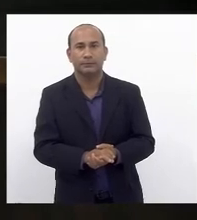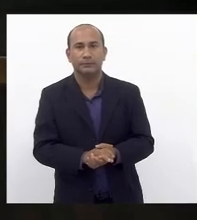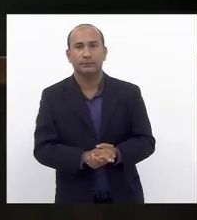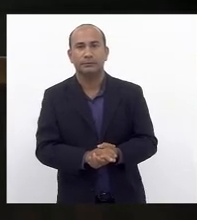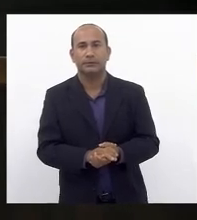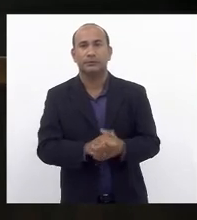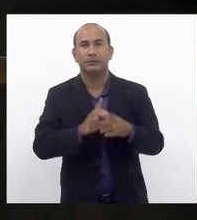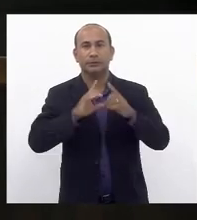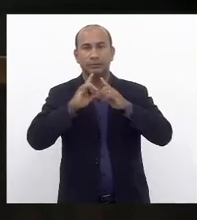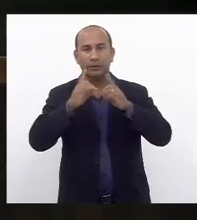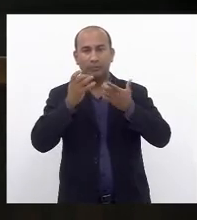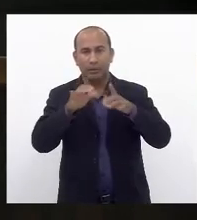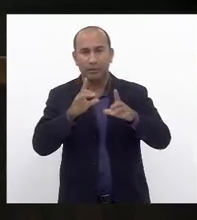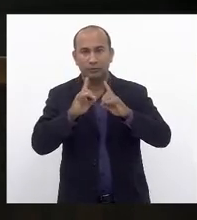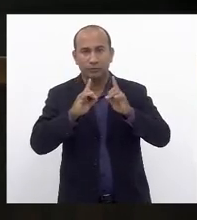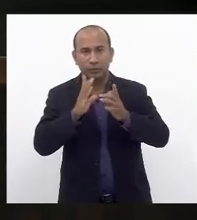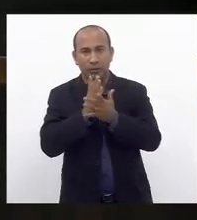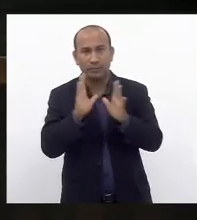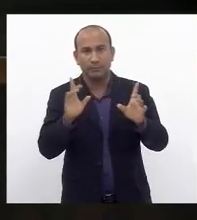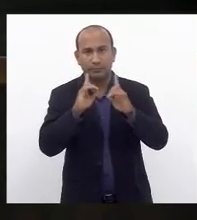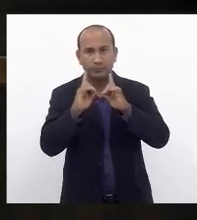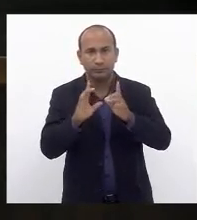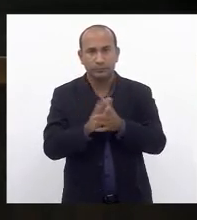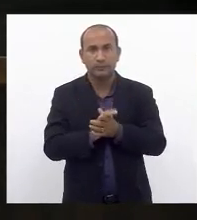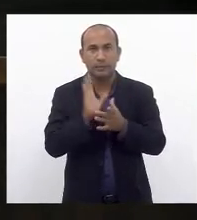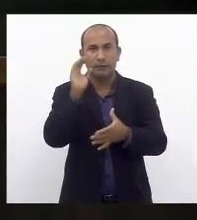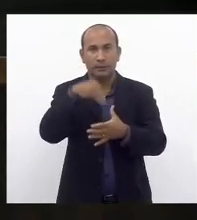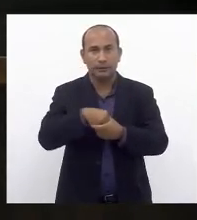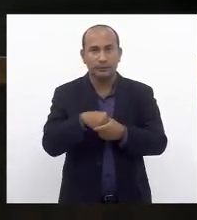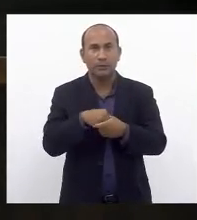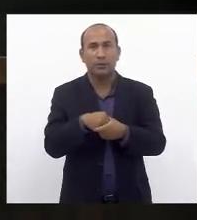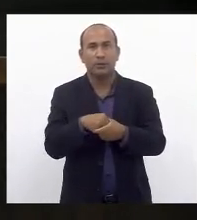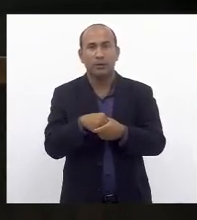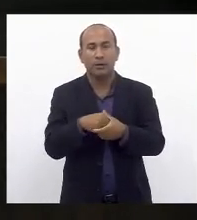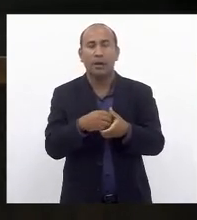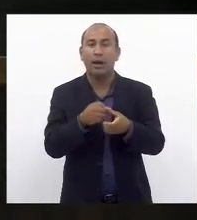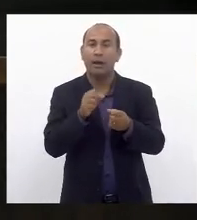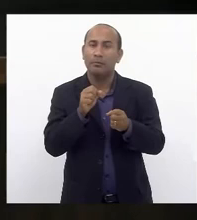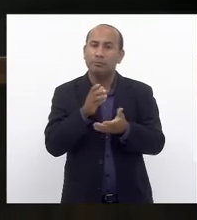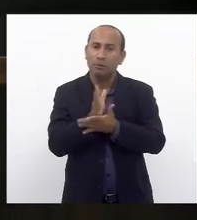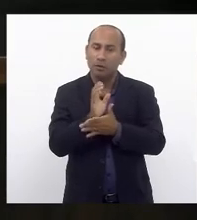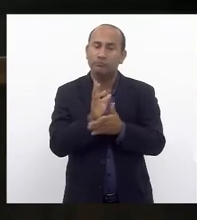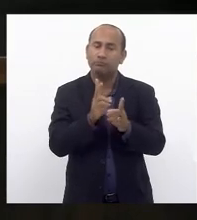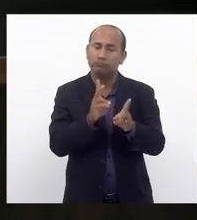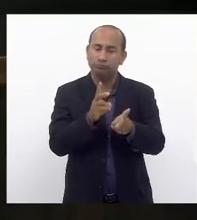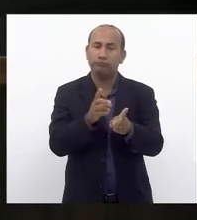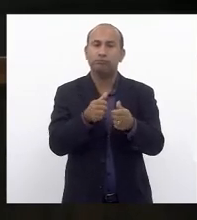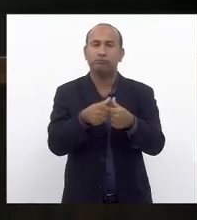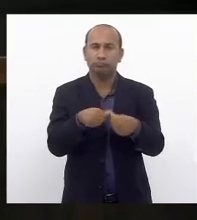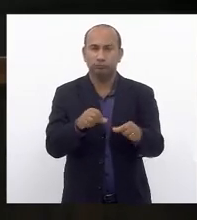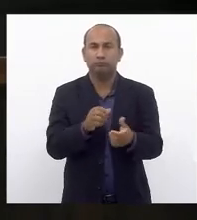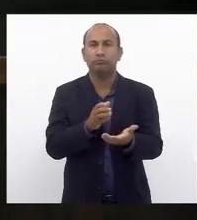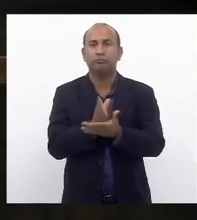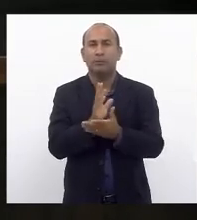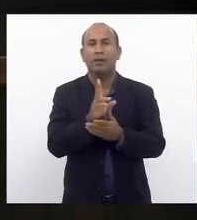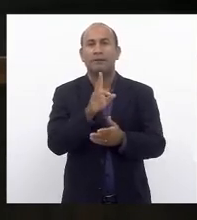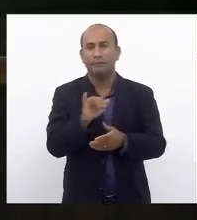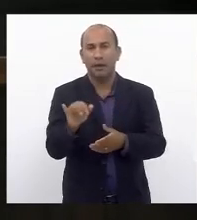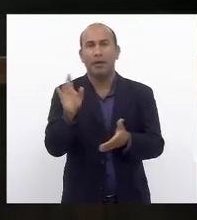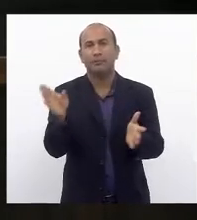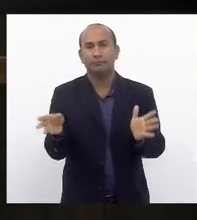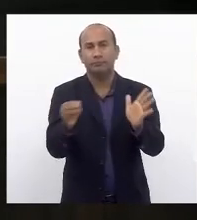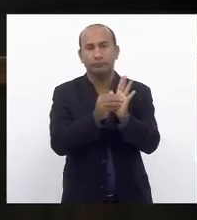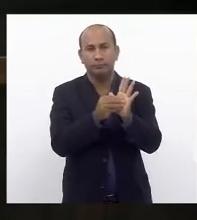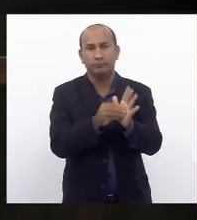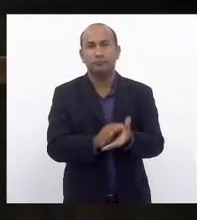Em discussão. Não havendo quem querer discutir, encerra a discussão. Em votação. Senhores que aprovam, permaneçam como estão. Aprovado. Vai a